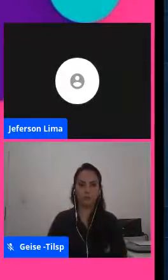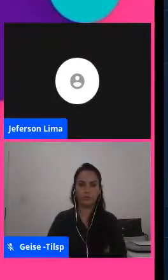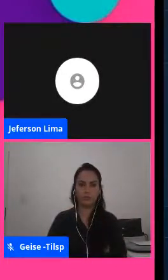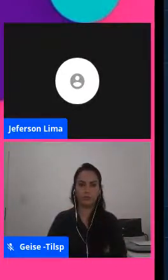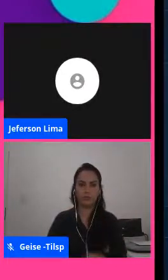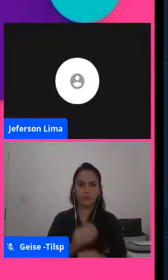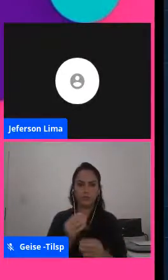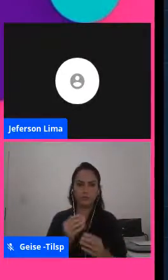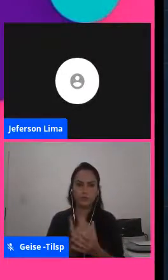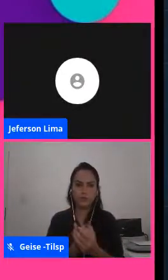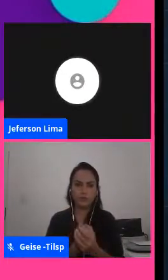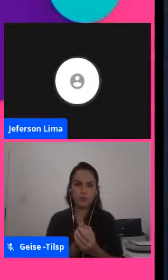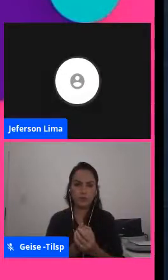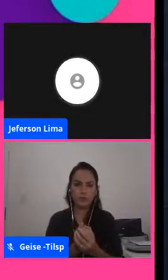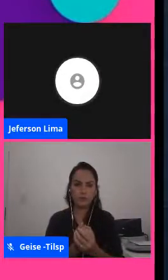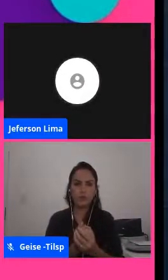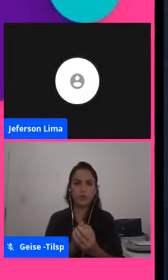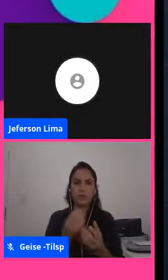é que ela funciona?